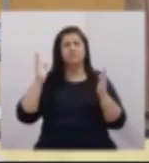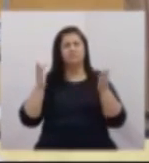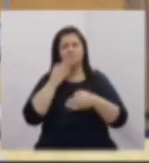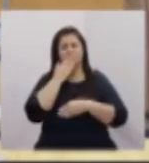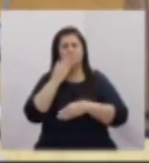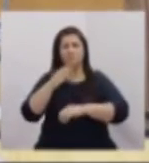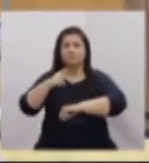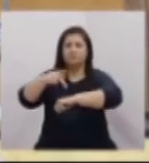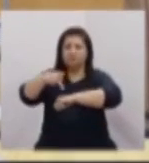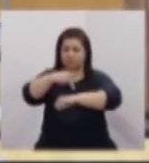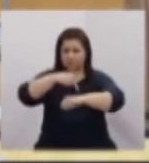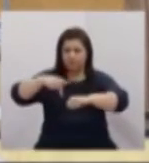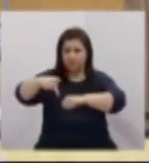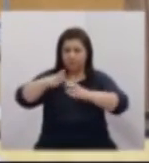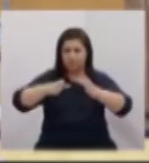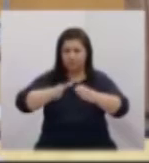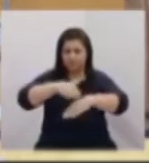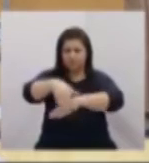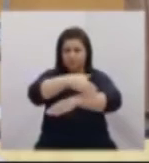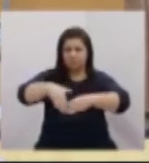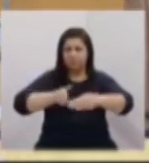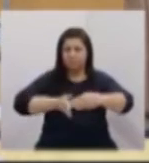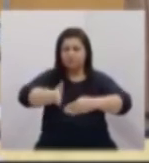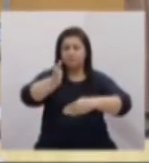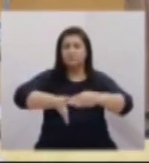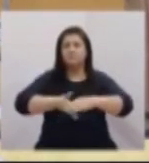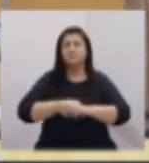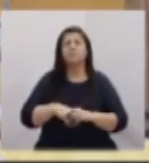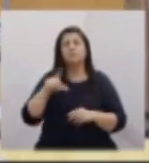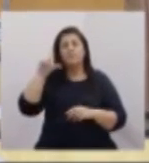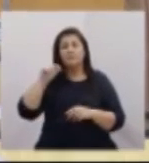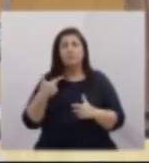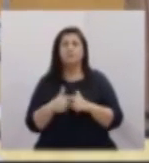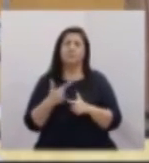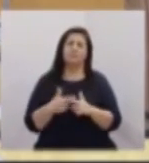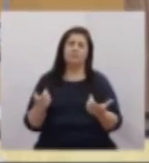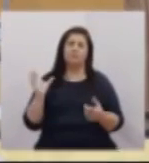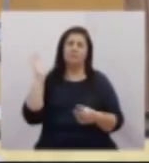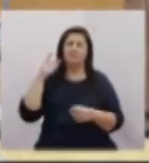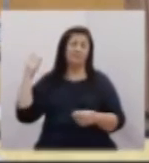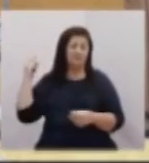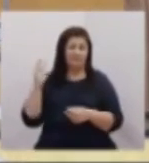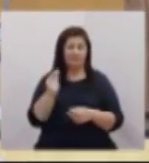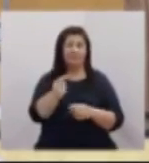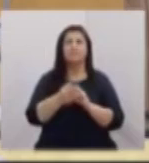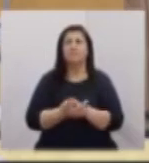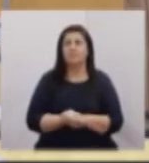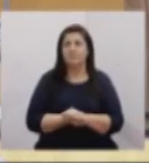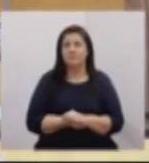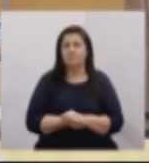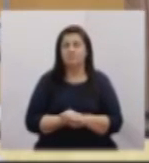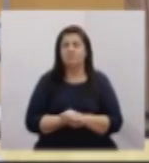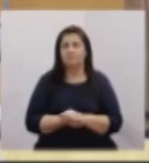uma rotatória nesse local para solucionar os transtornos que vêm ocorrendo durante anos, sendo a